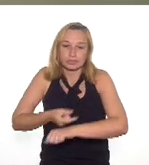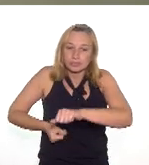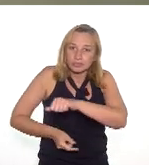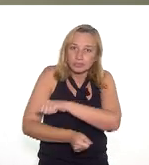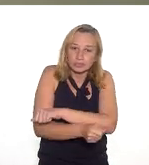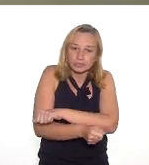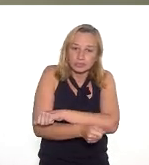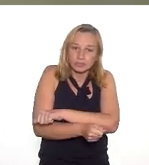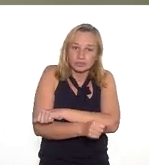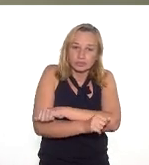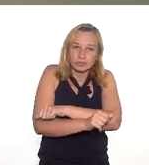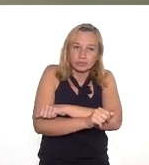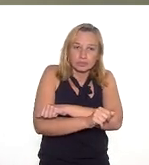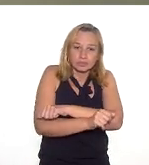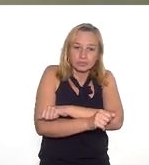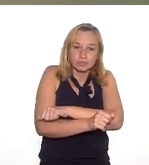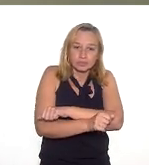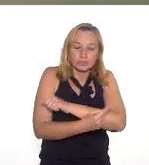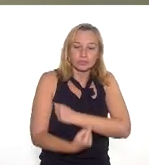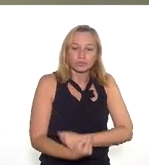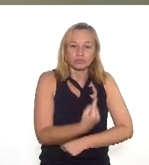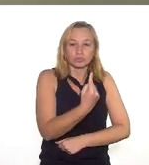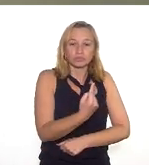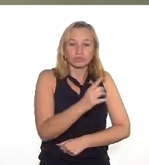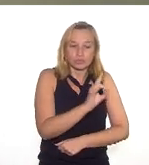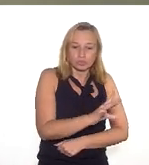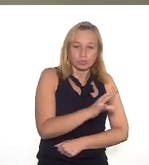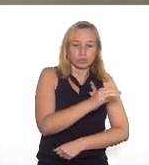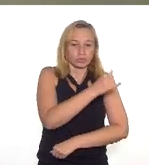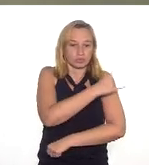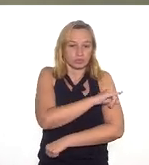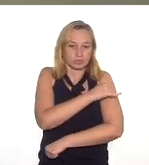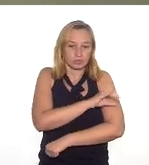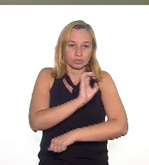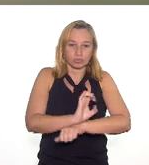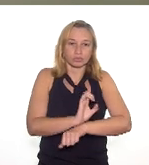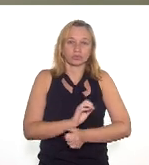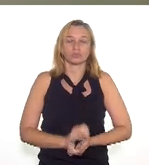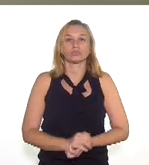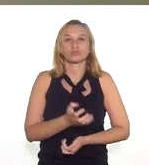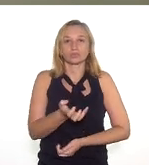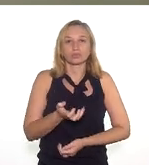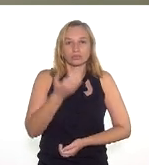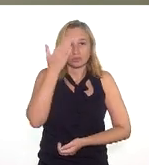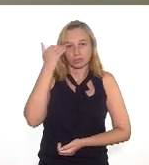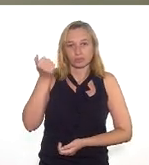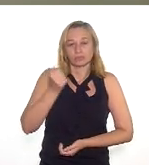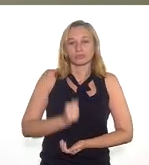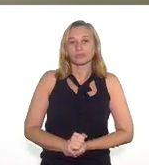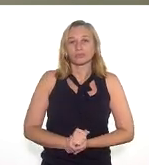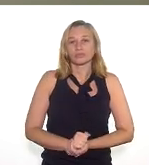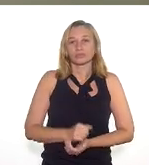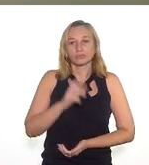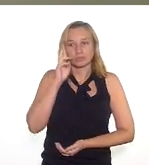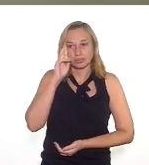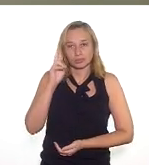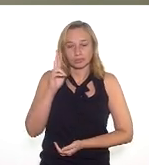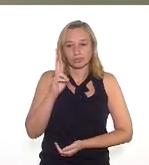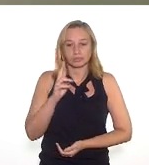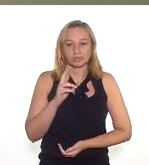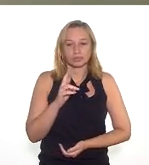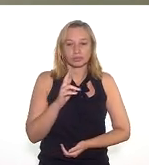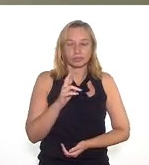investidos única e exclusivamente no Estado do Rio de Janeiro. Queria saber se Vossas Senhorias